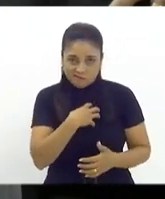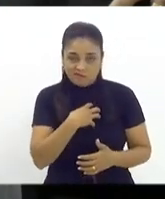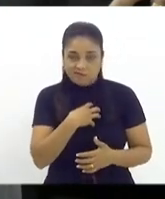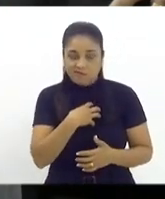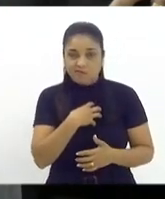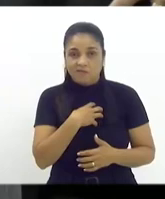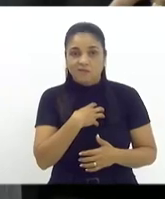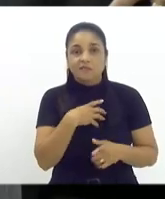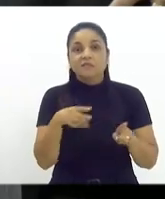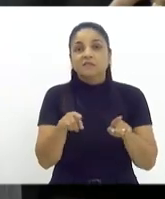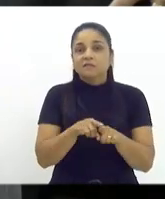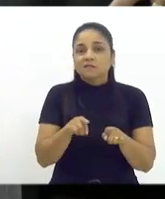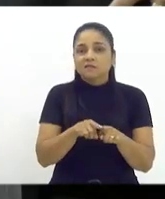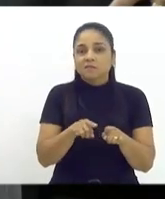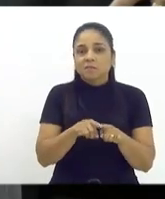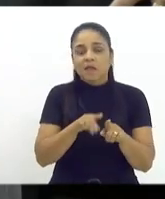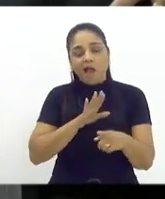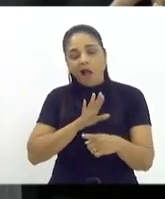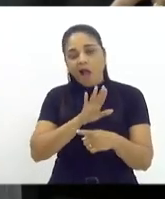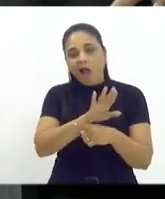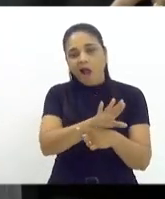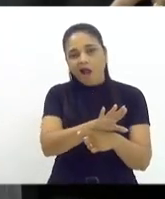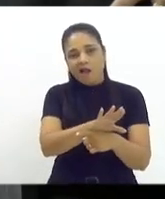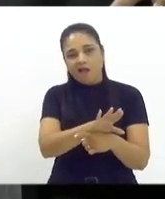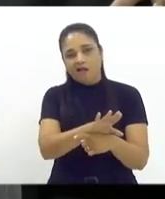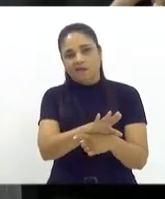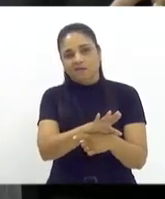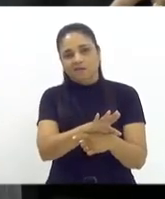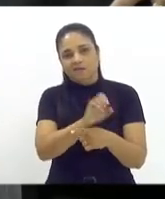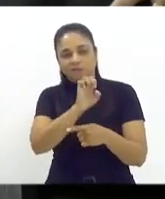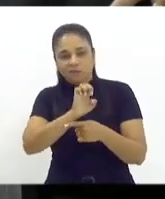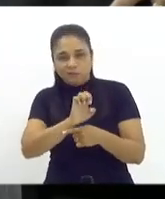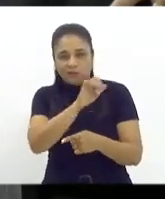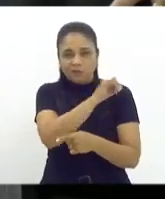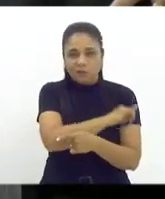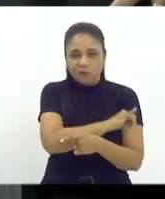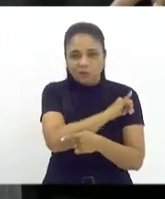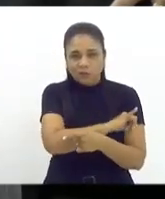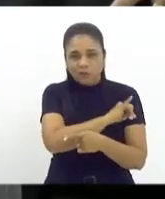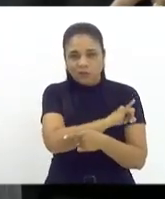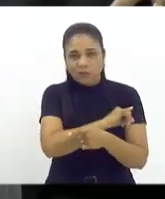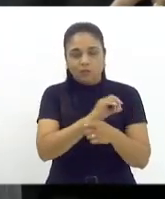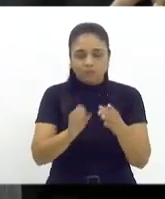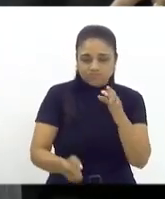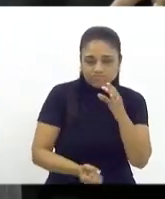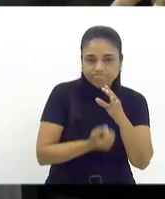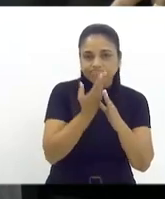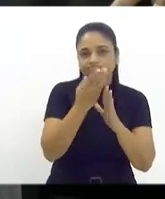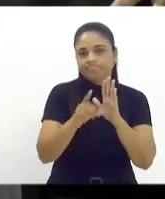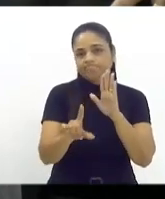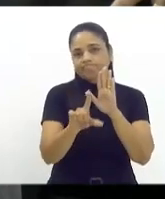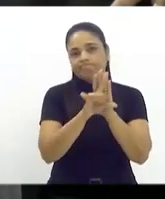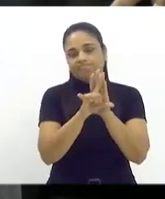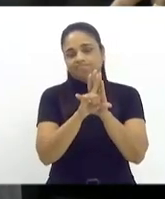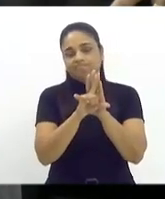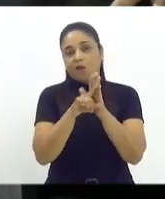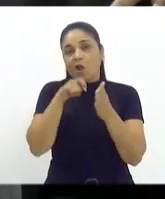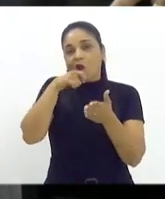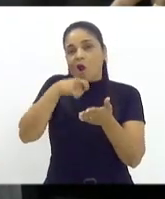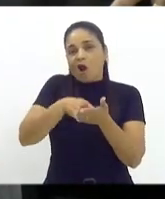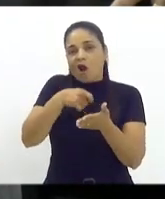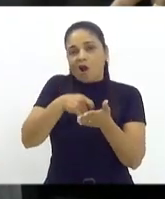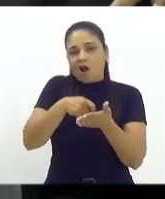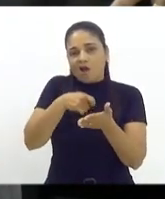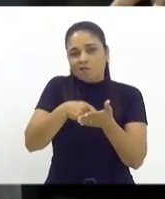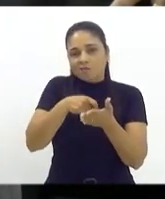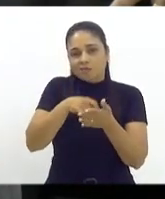também ajudar ao estado do Rio de Janeiro a produzir legislação que obriga o